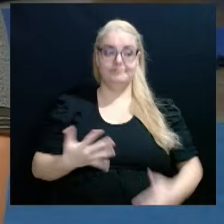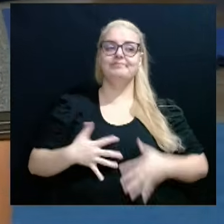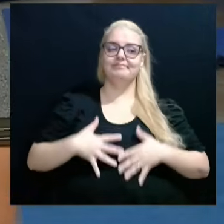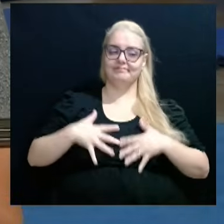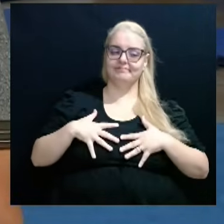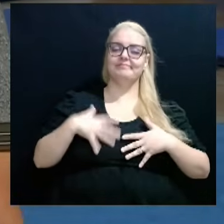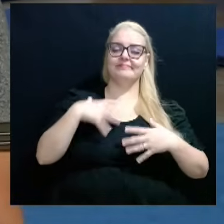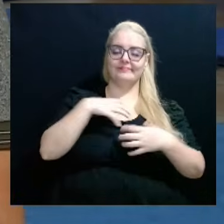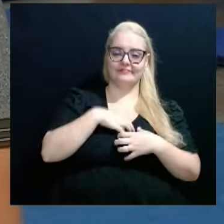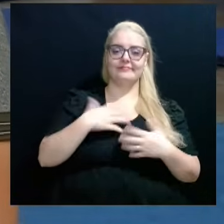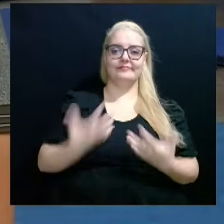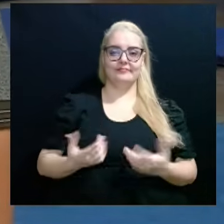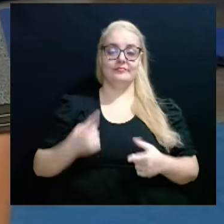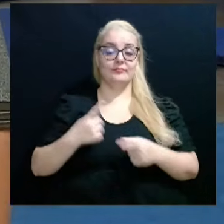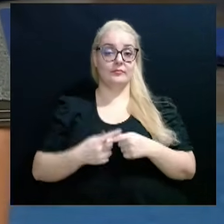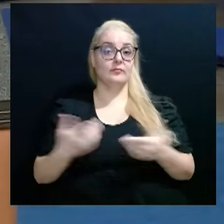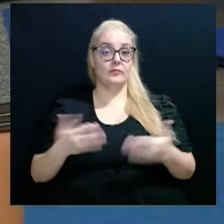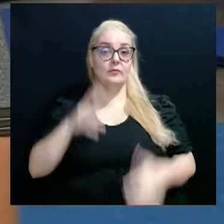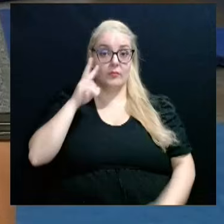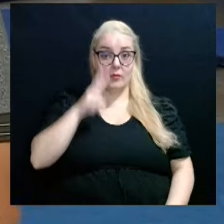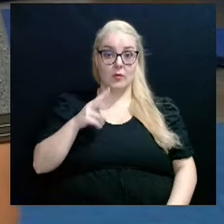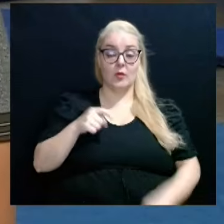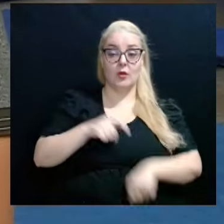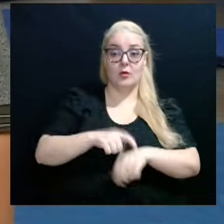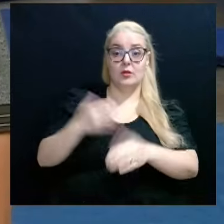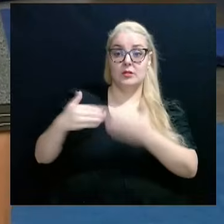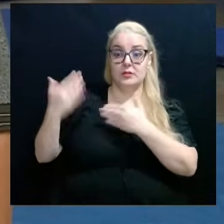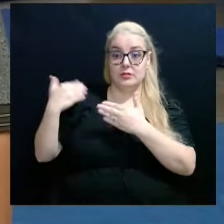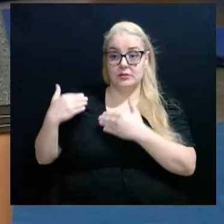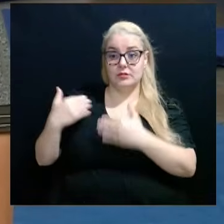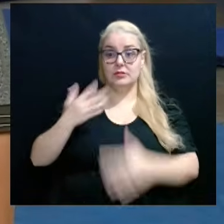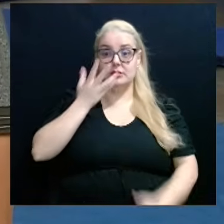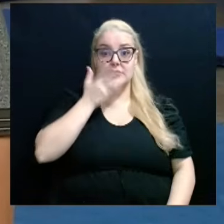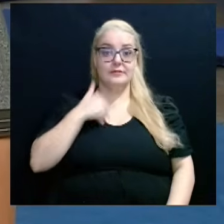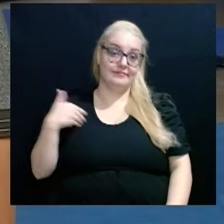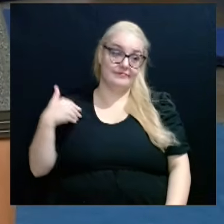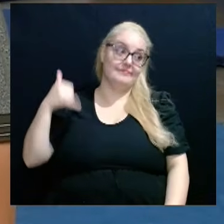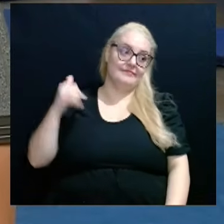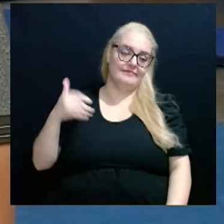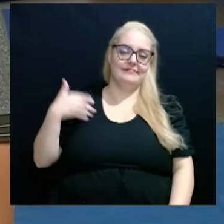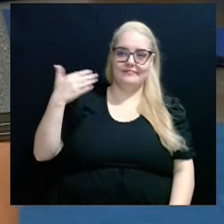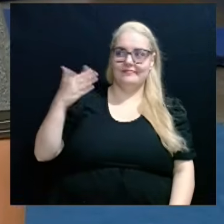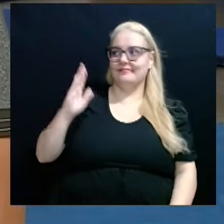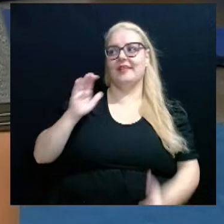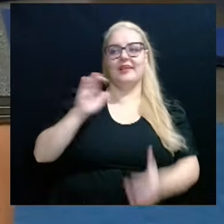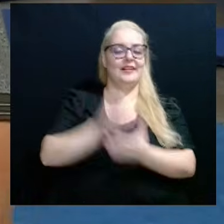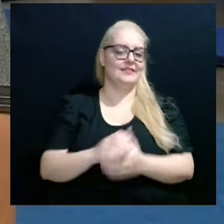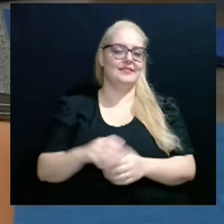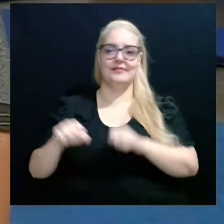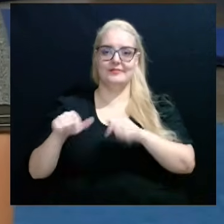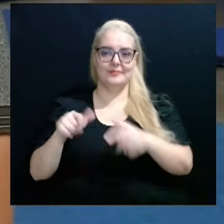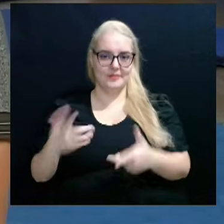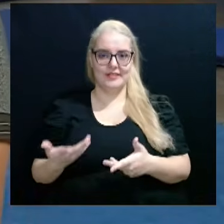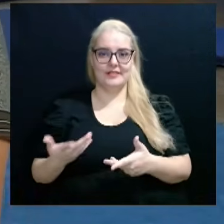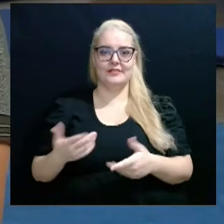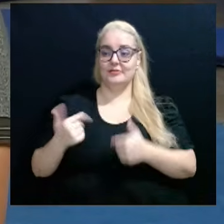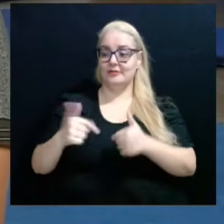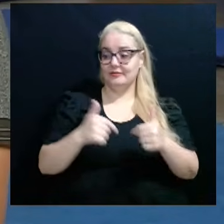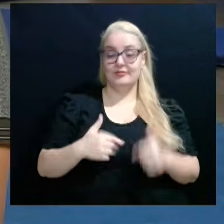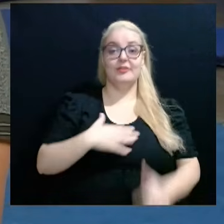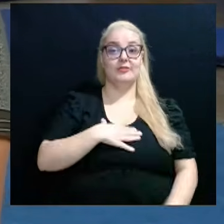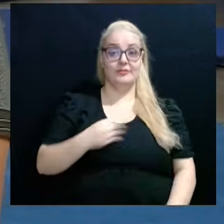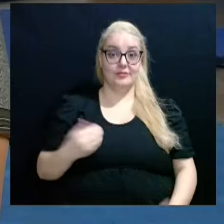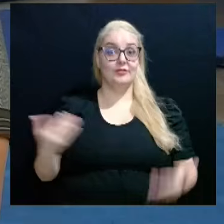eu vejo, da época que eu era educador, as crianças adultos, casados, formados, com seus trabalhos, com seus filhos que hoje são alunos